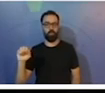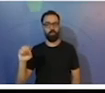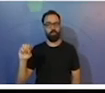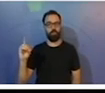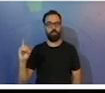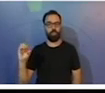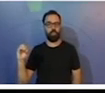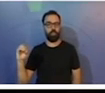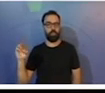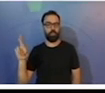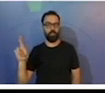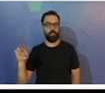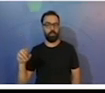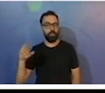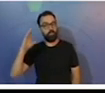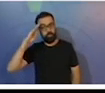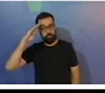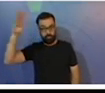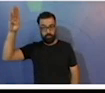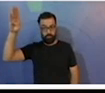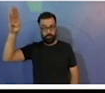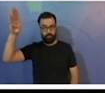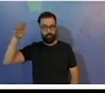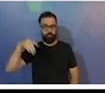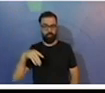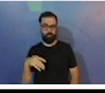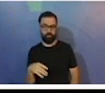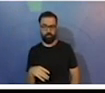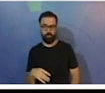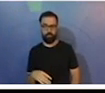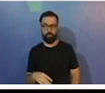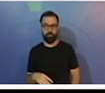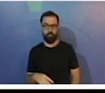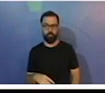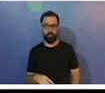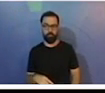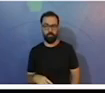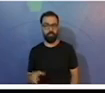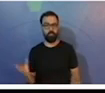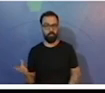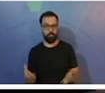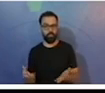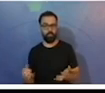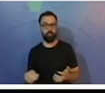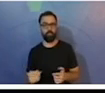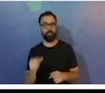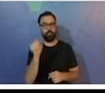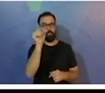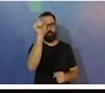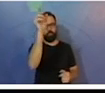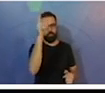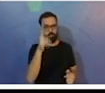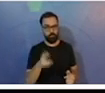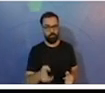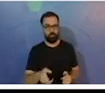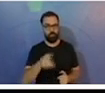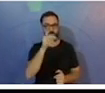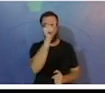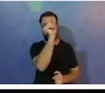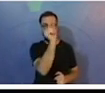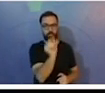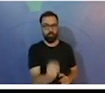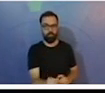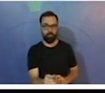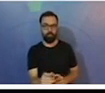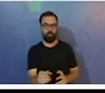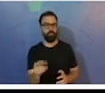está aqui. A mais larga, depois dela foram feitas as outras. Agora, os meridianos, eles são